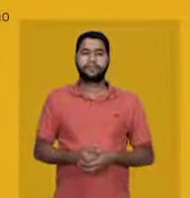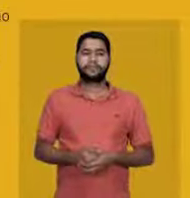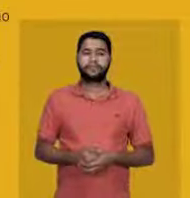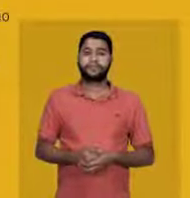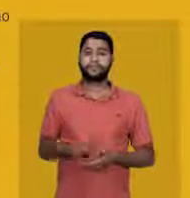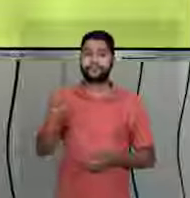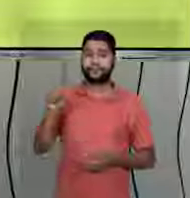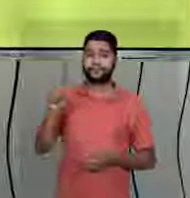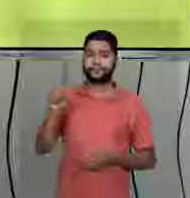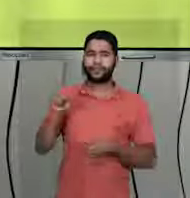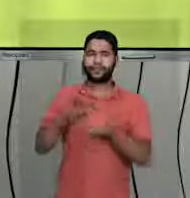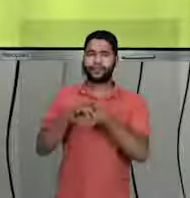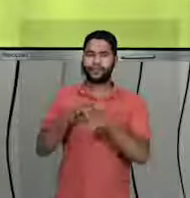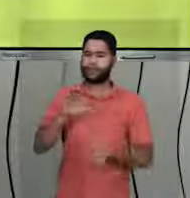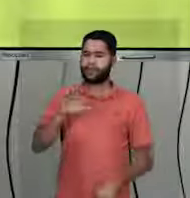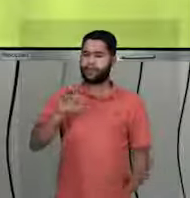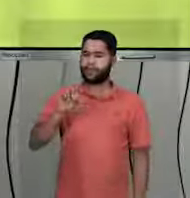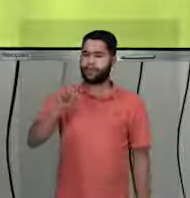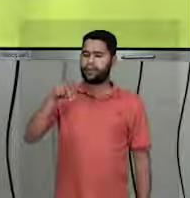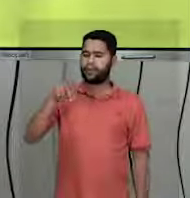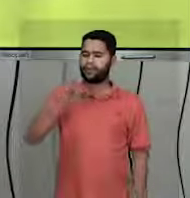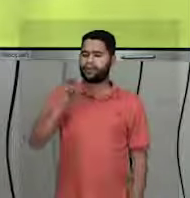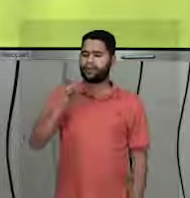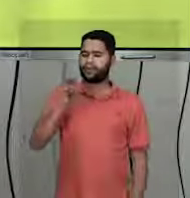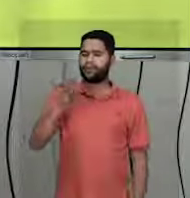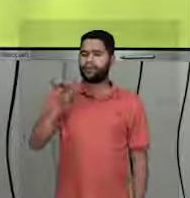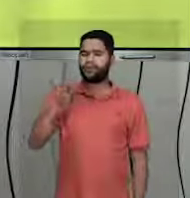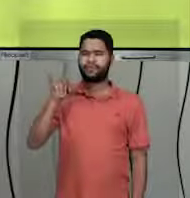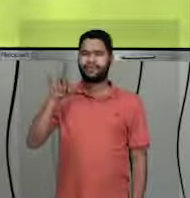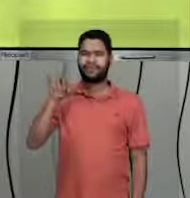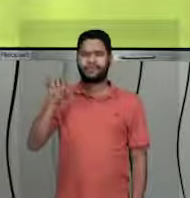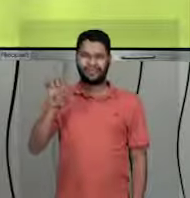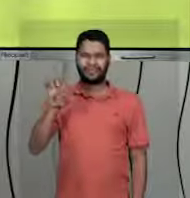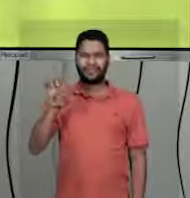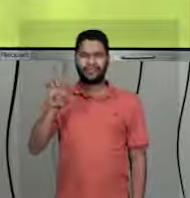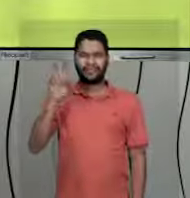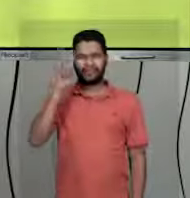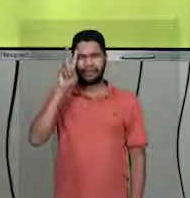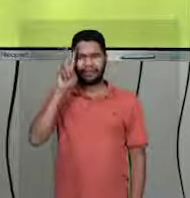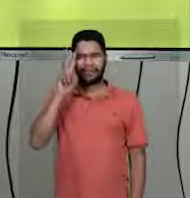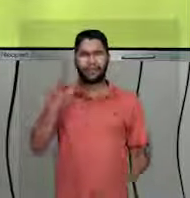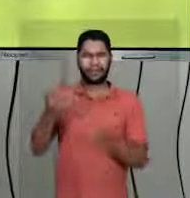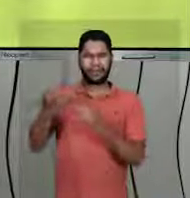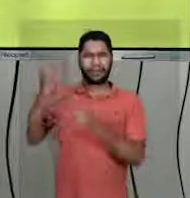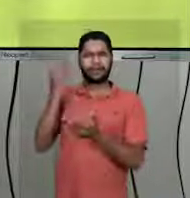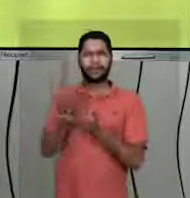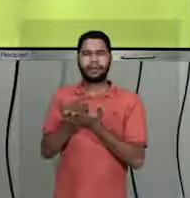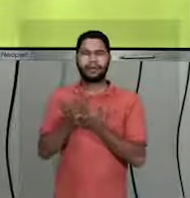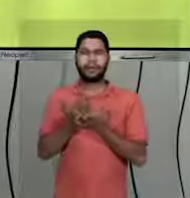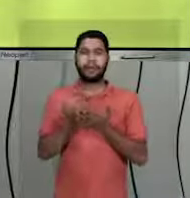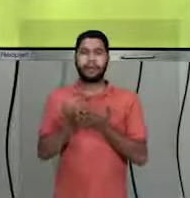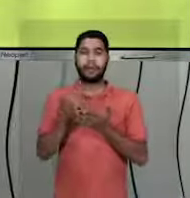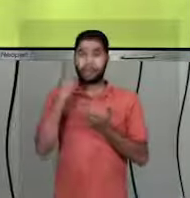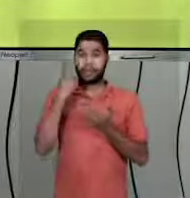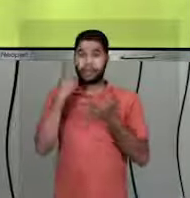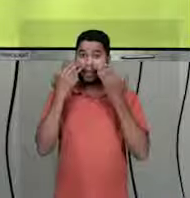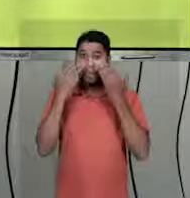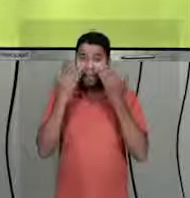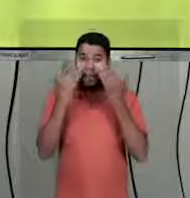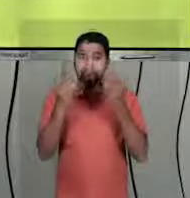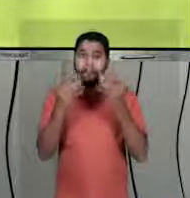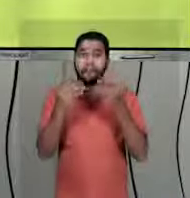Conjuntivite. Vocês lembram que eu falei na última aula que a conjuntiva, ela está na frente do olho todo, porém